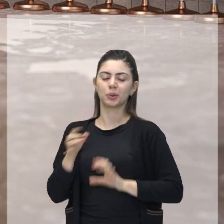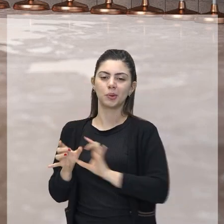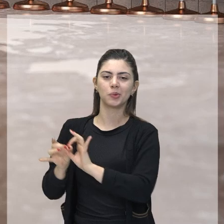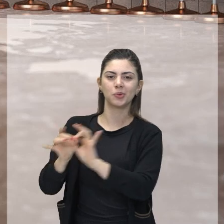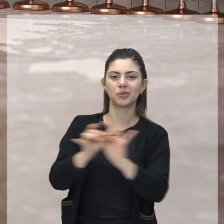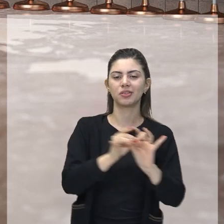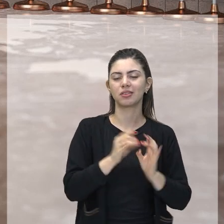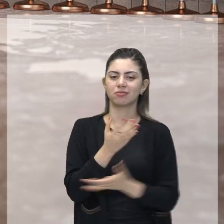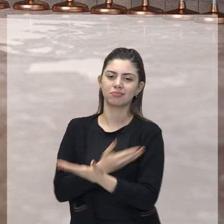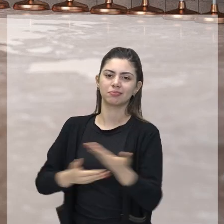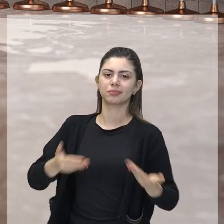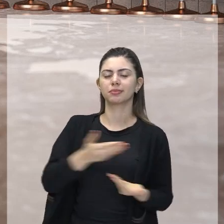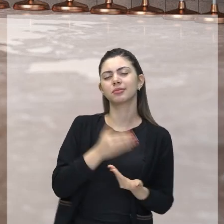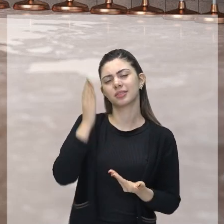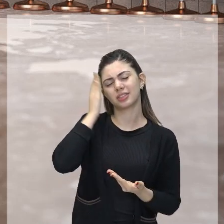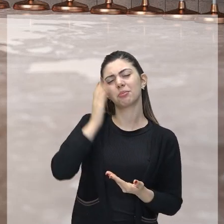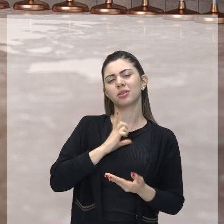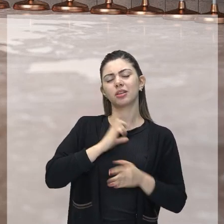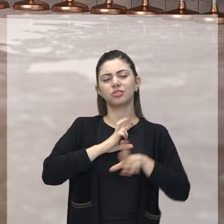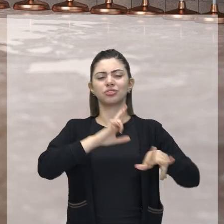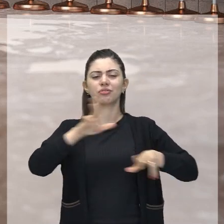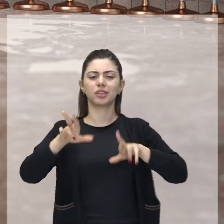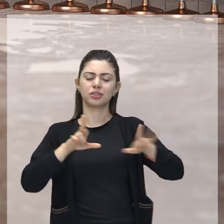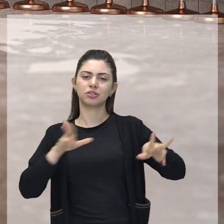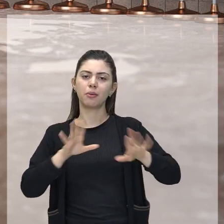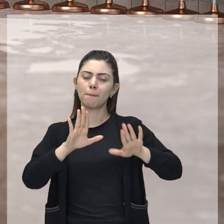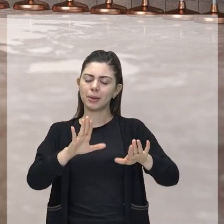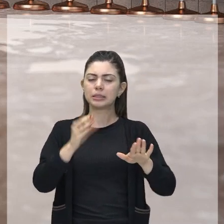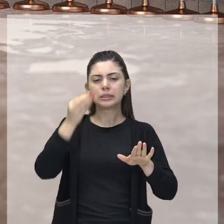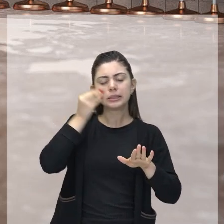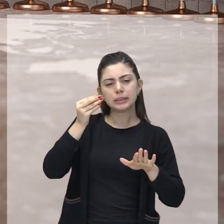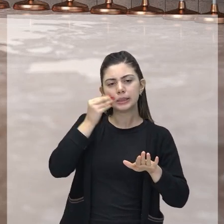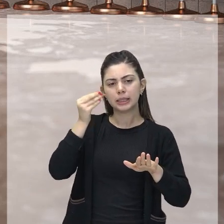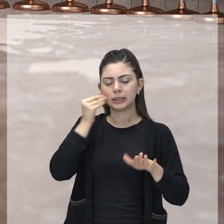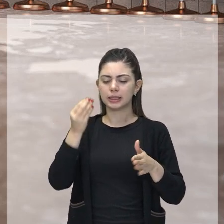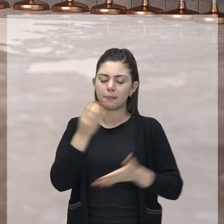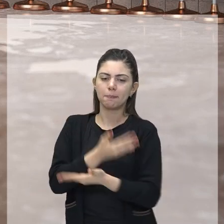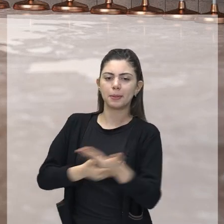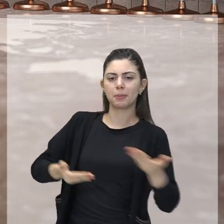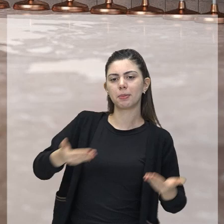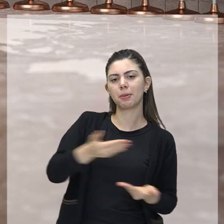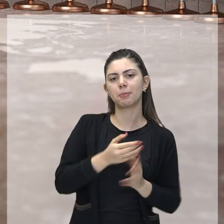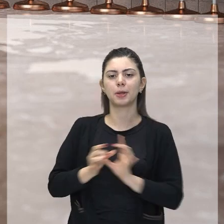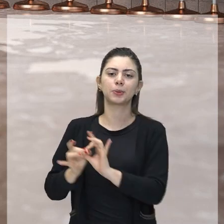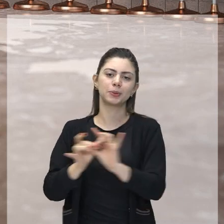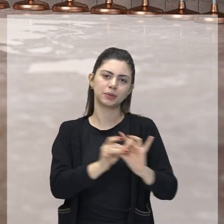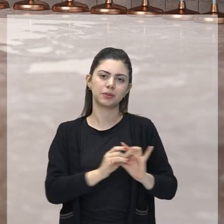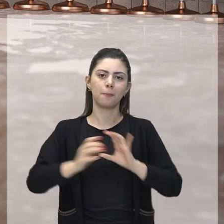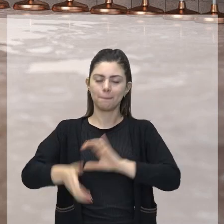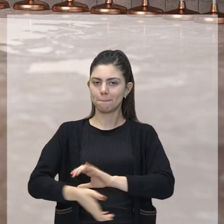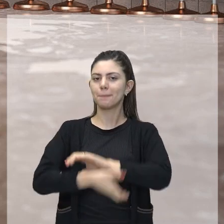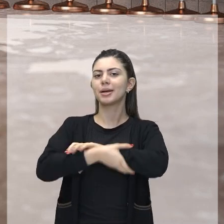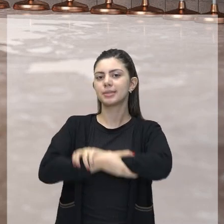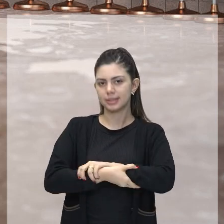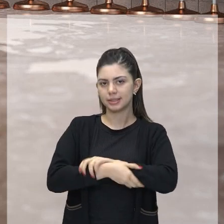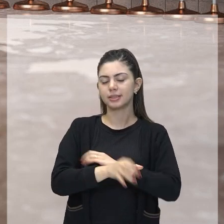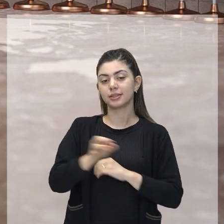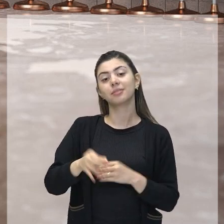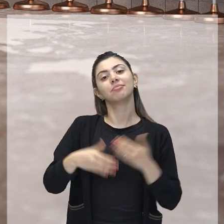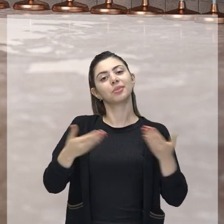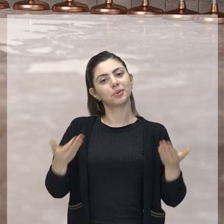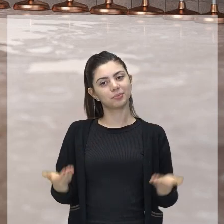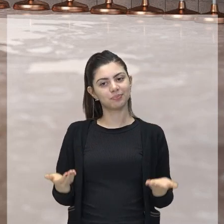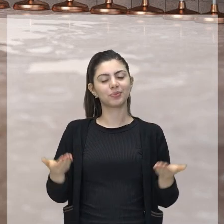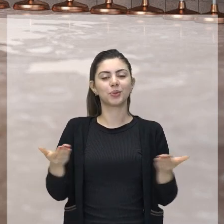algumas diferenças, tentando seguir um caminho, tentando compartilhar, tentando fazer parcerias. Então o que a gente vai ver nessa